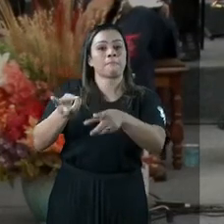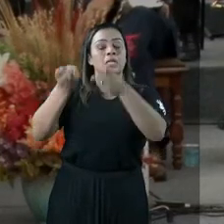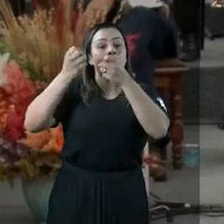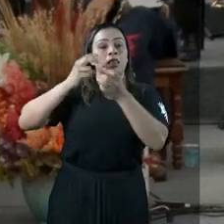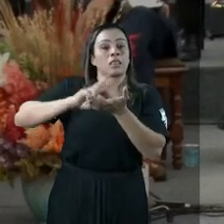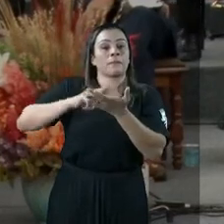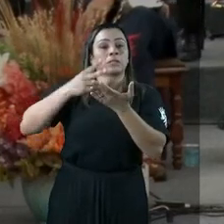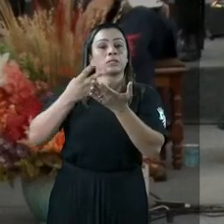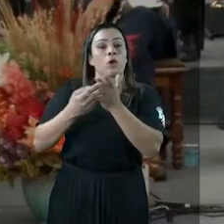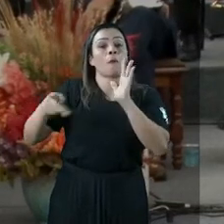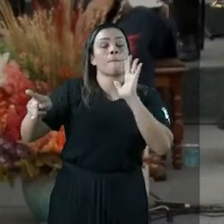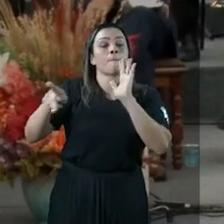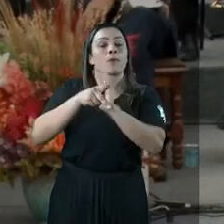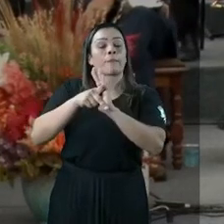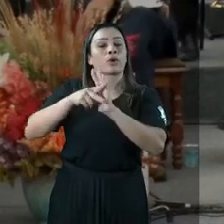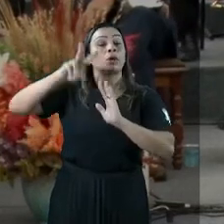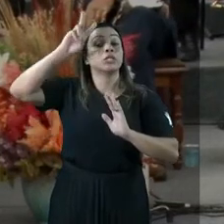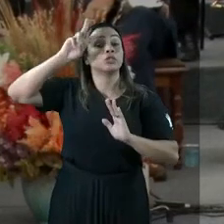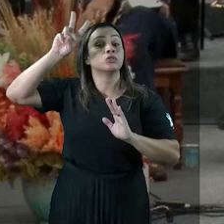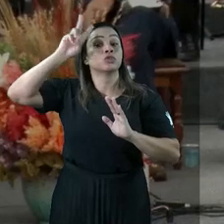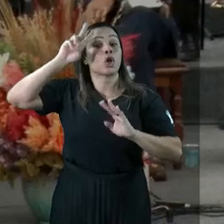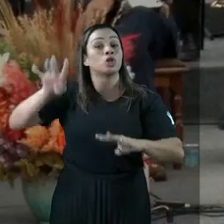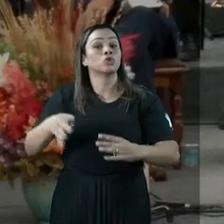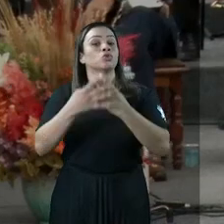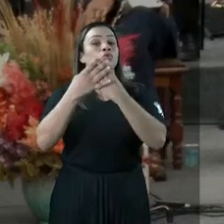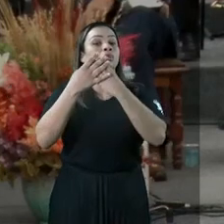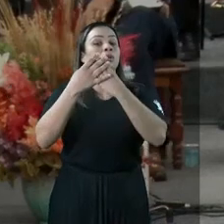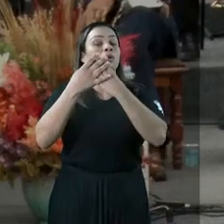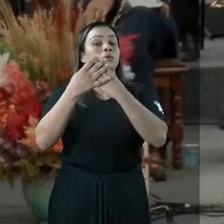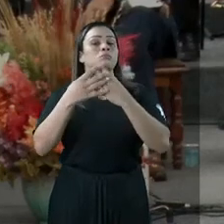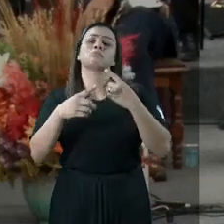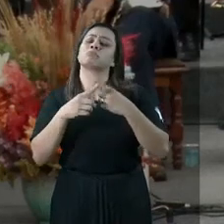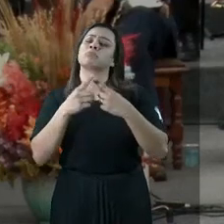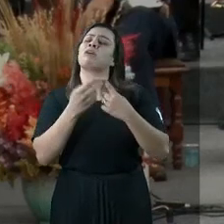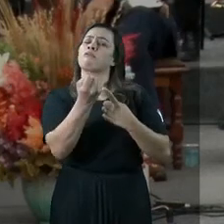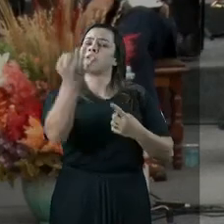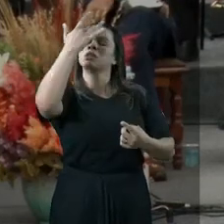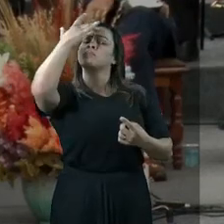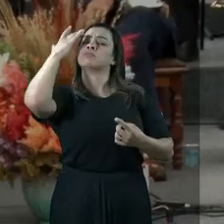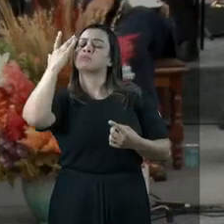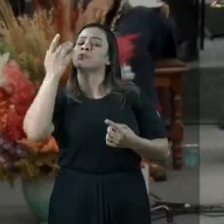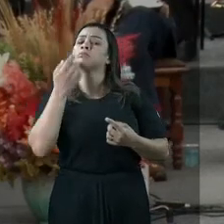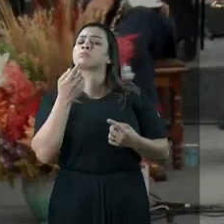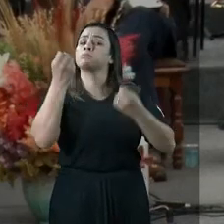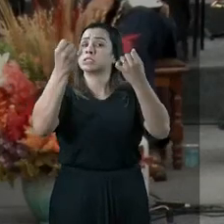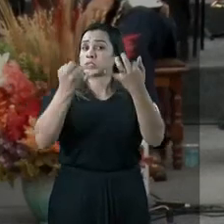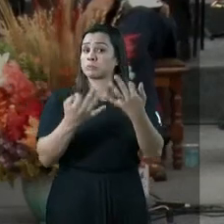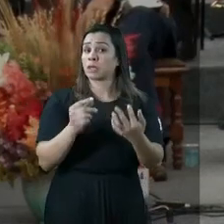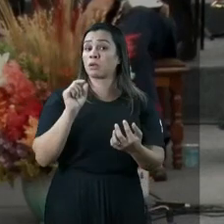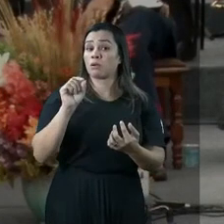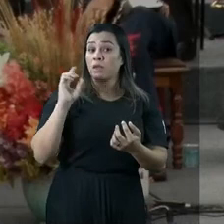judaica. Porque vários comentaristas vão dizer que Davi compõe esse Salmo em